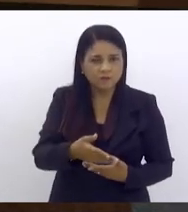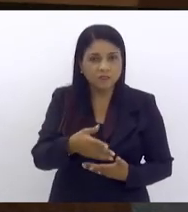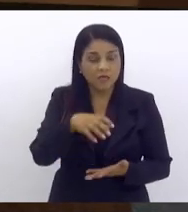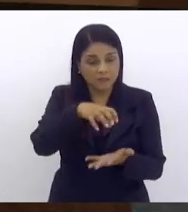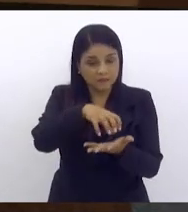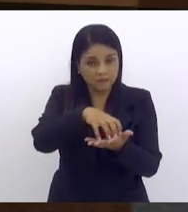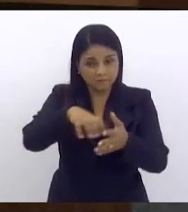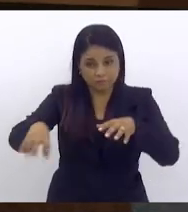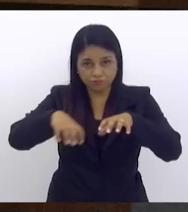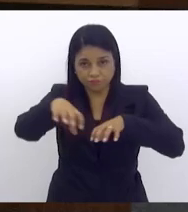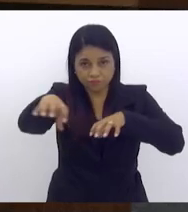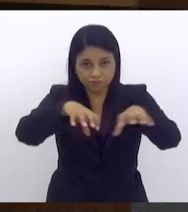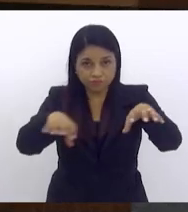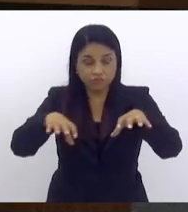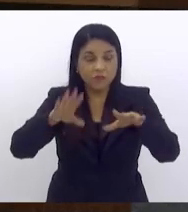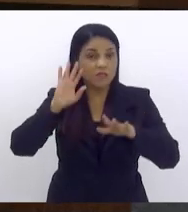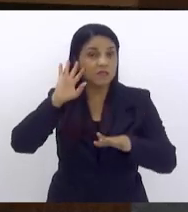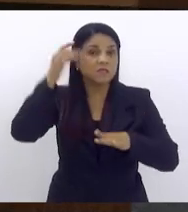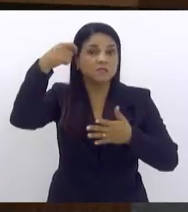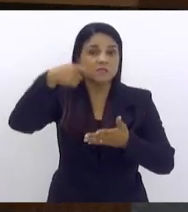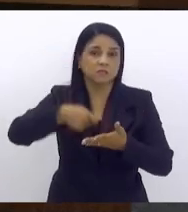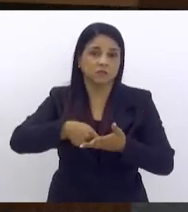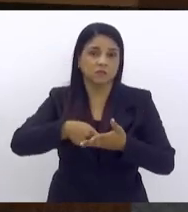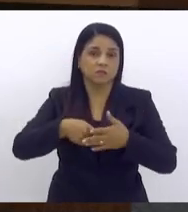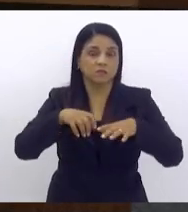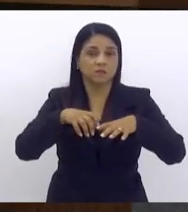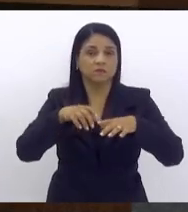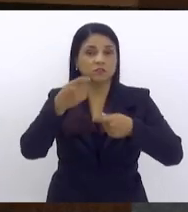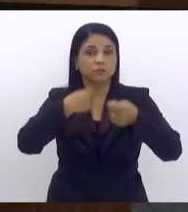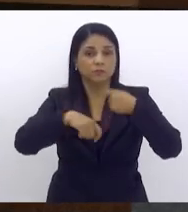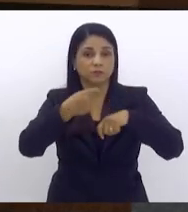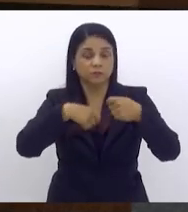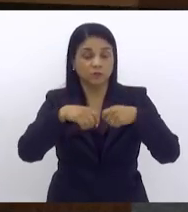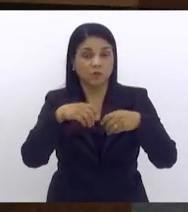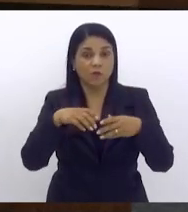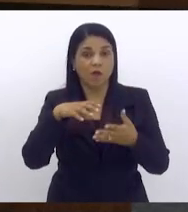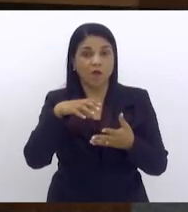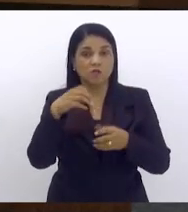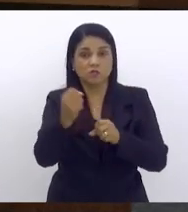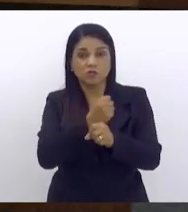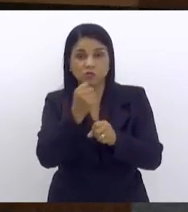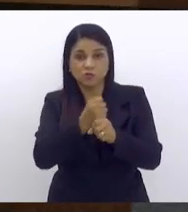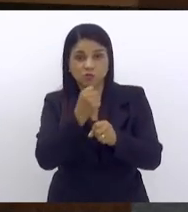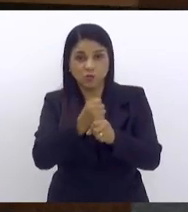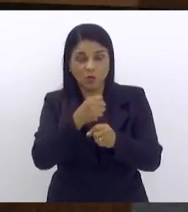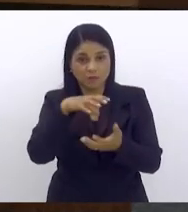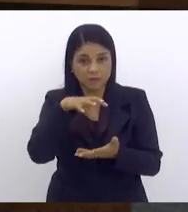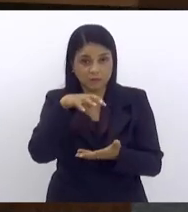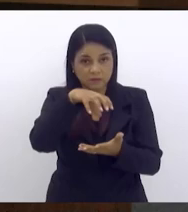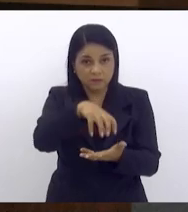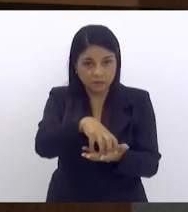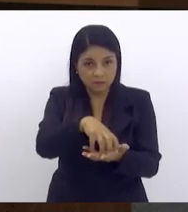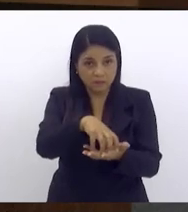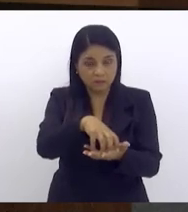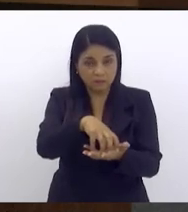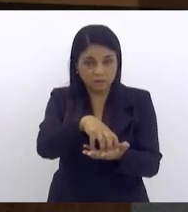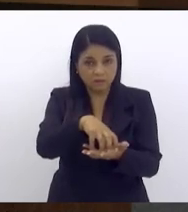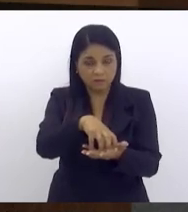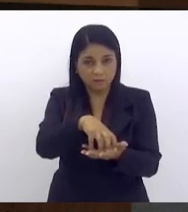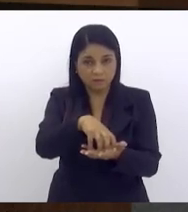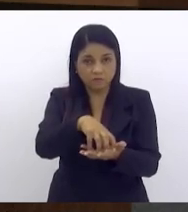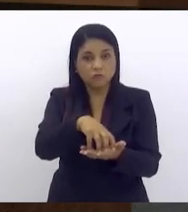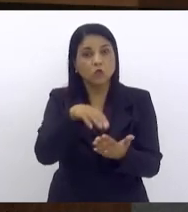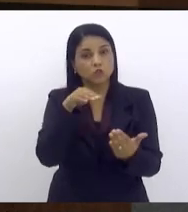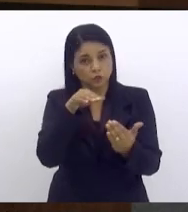da administração. E, por fim, destacar, porque as obras também estão sendo centralizadas, que deveria ser o certo para as grandes obras, concordamos